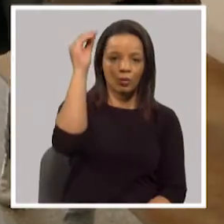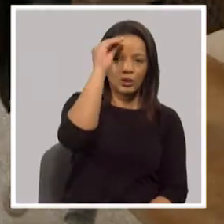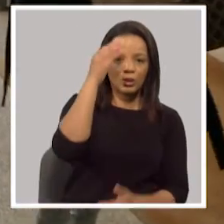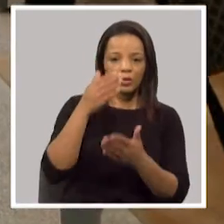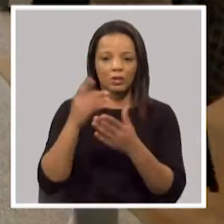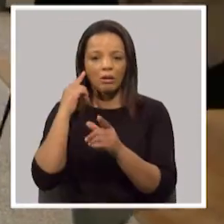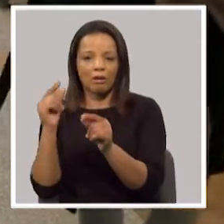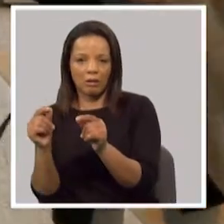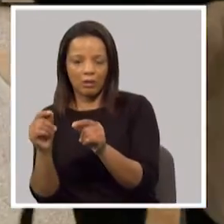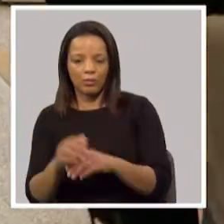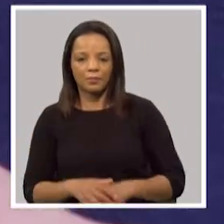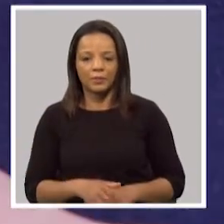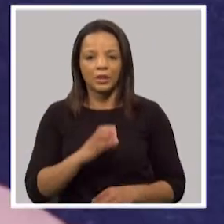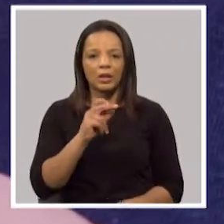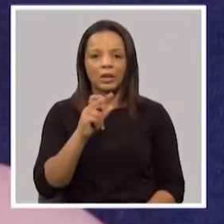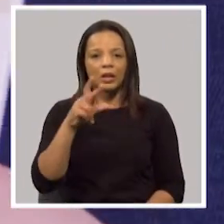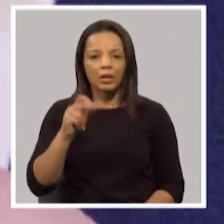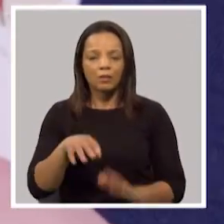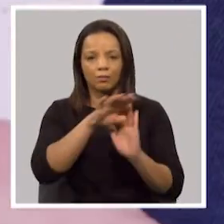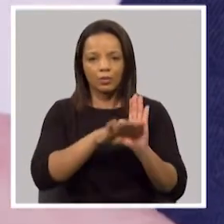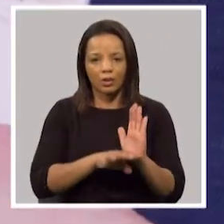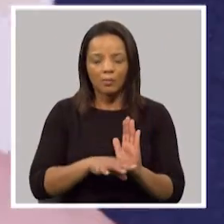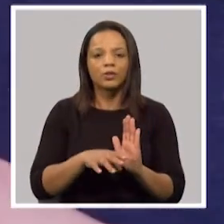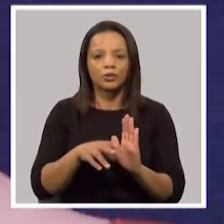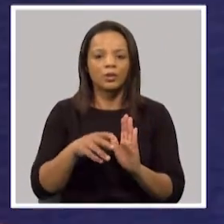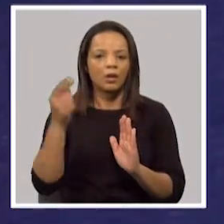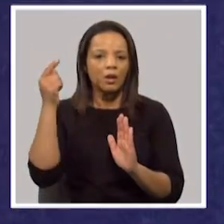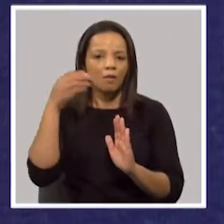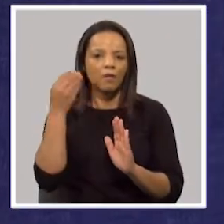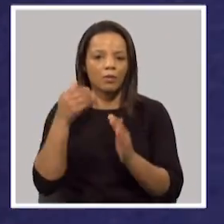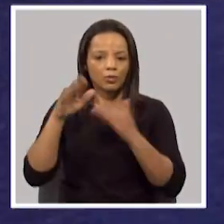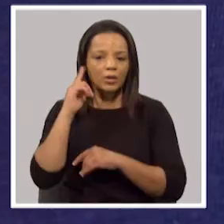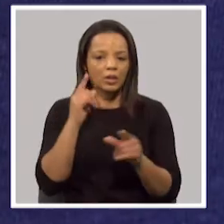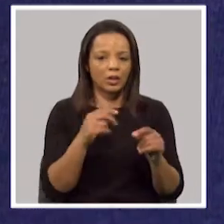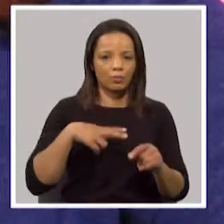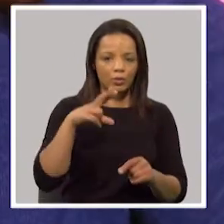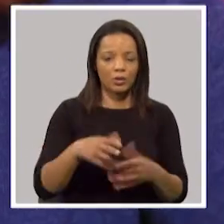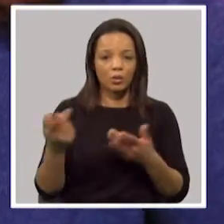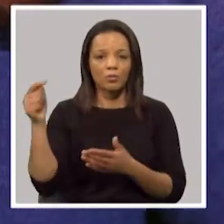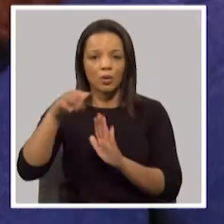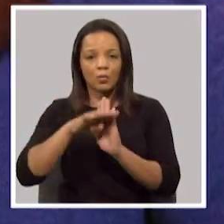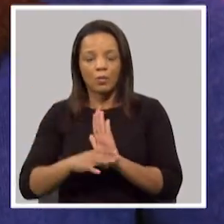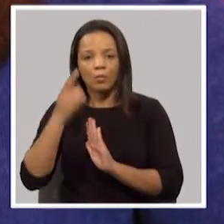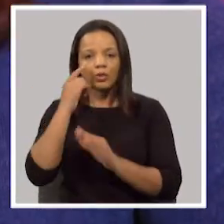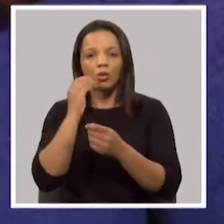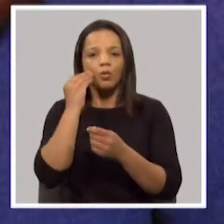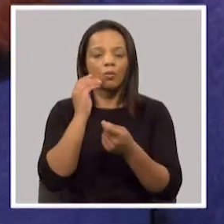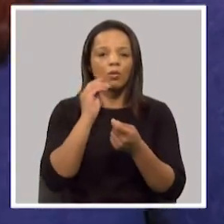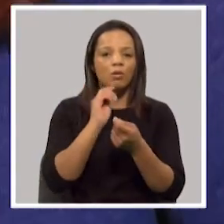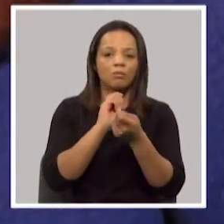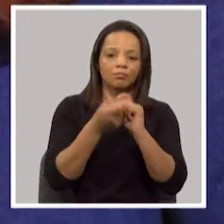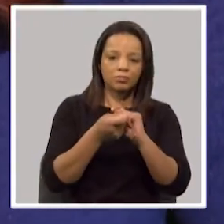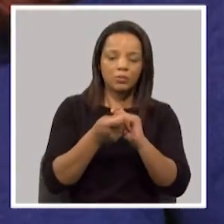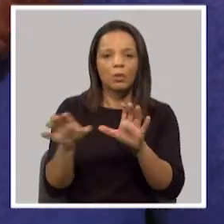Do Alentejo até à Renascença, Carla Rocha já andou pelos programas mais ouvidos da rádio portuguesa. Veio ao da Joana mostrar como se transforma